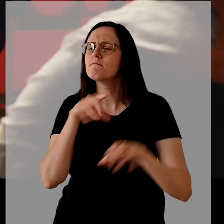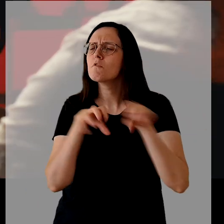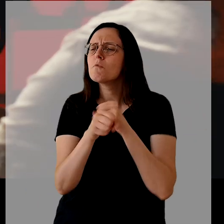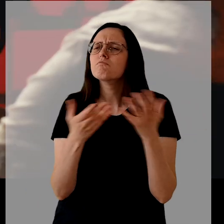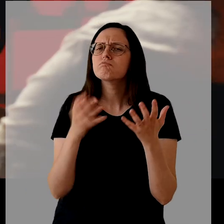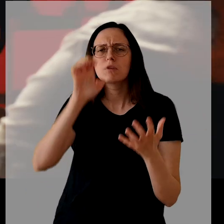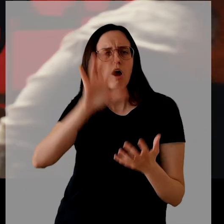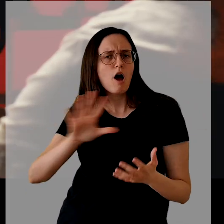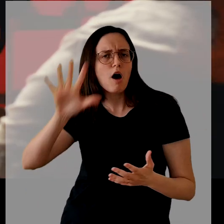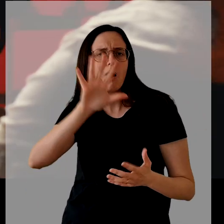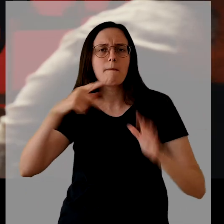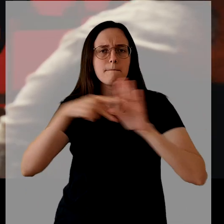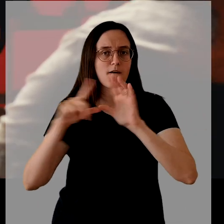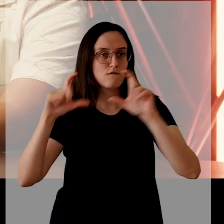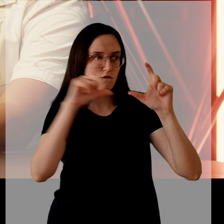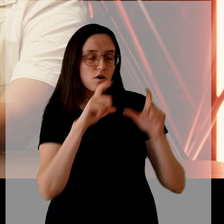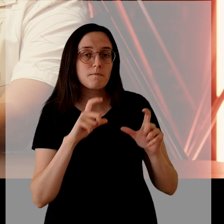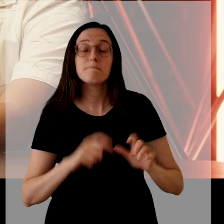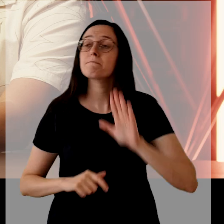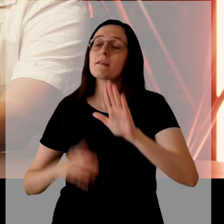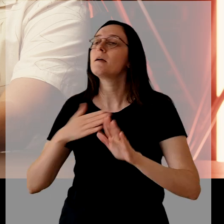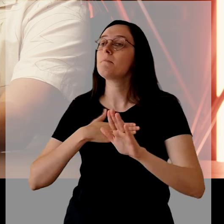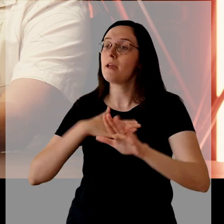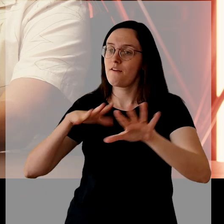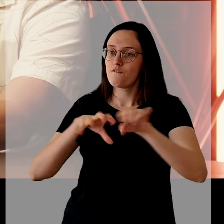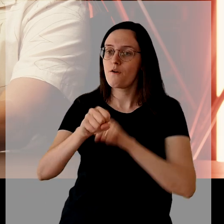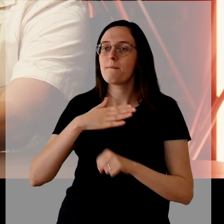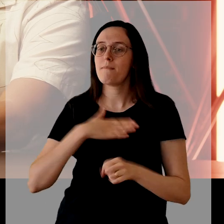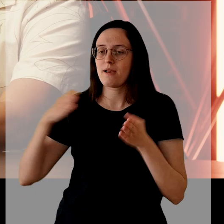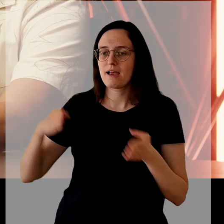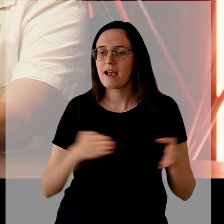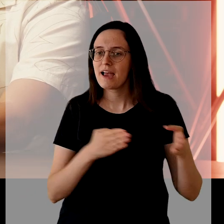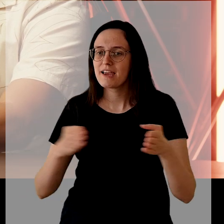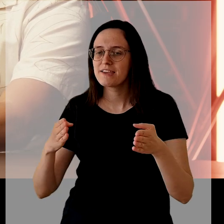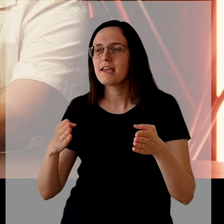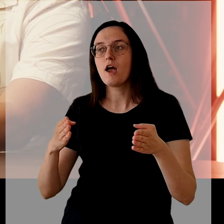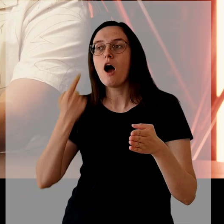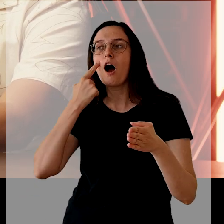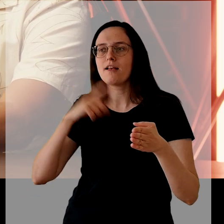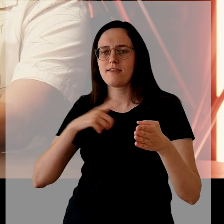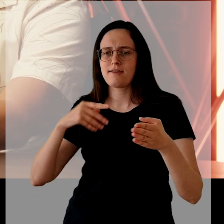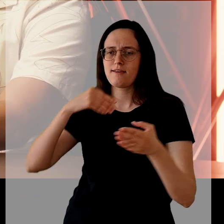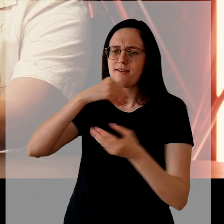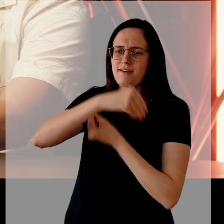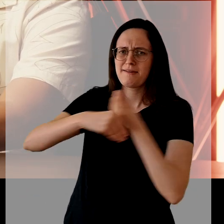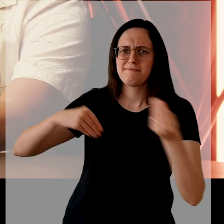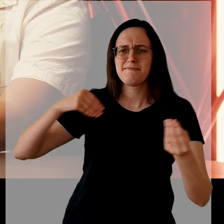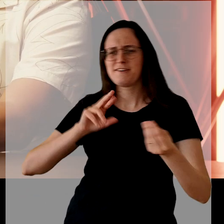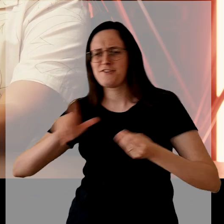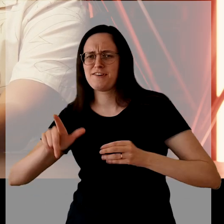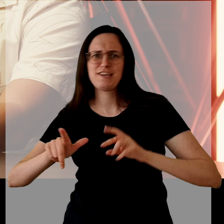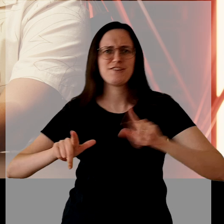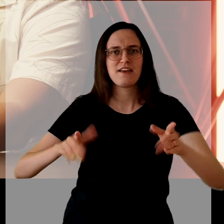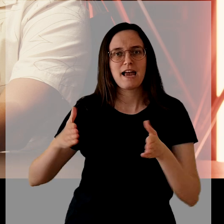na Europa, na parte de fotografia. A minha formação e o meu percurso são bem heterogêneos, assim. Não é um